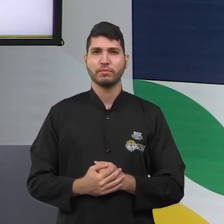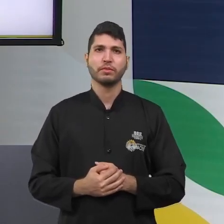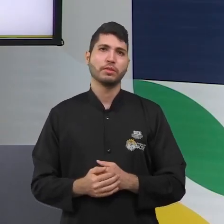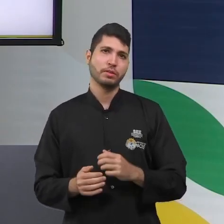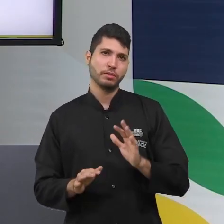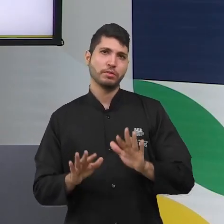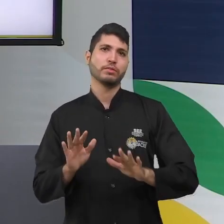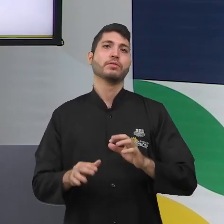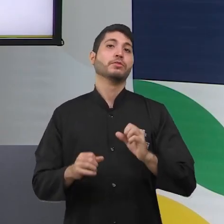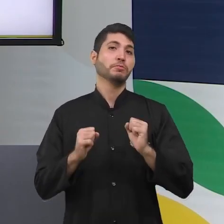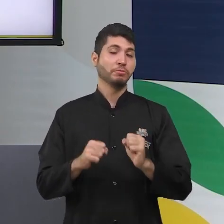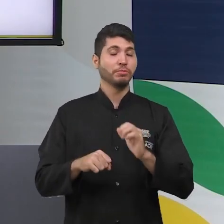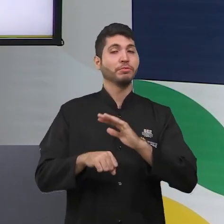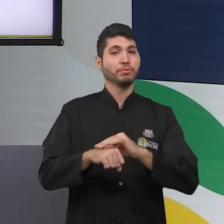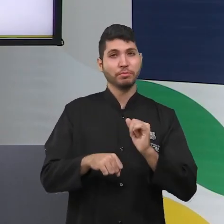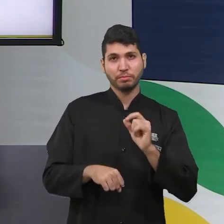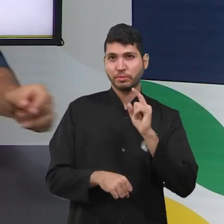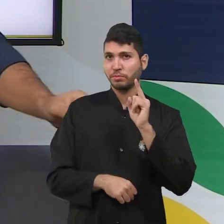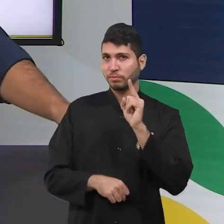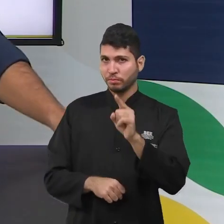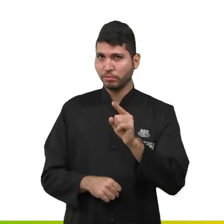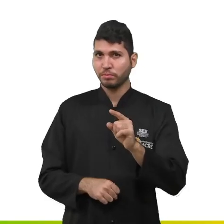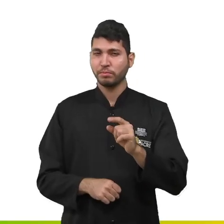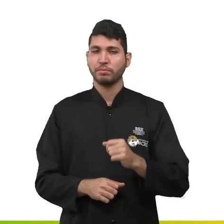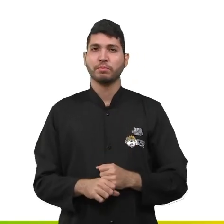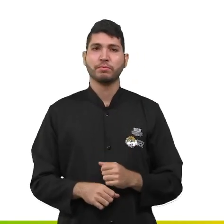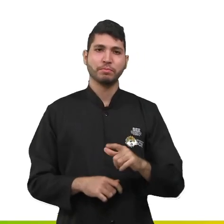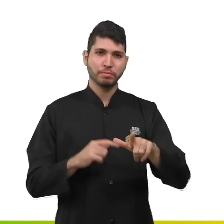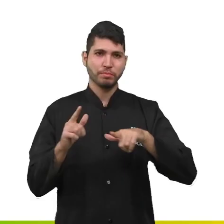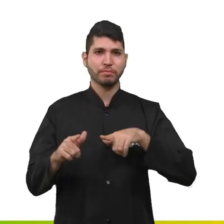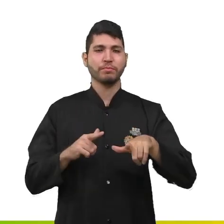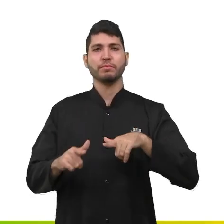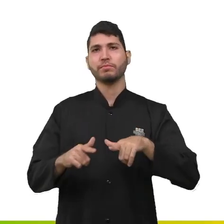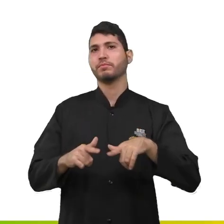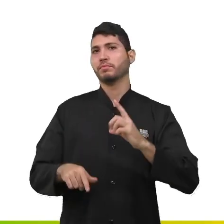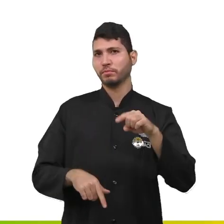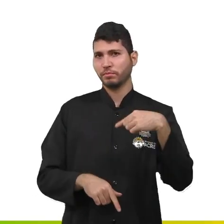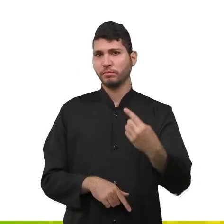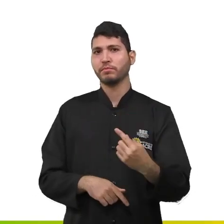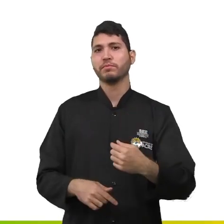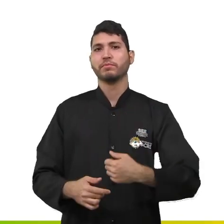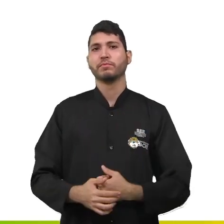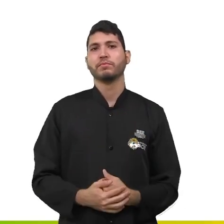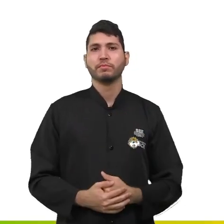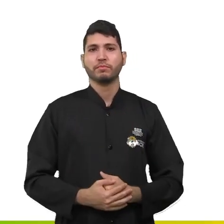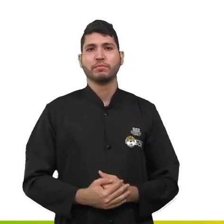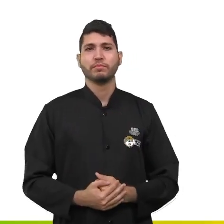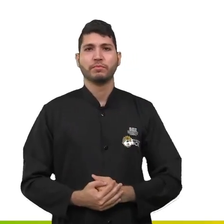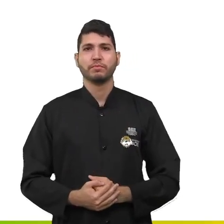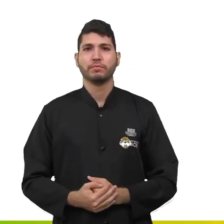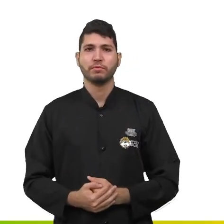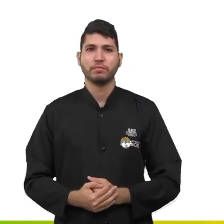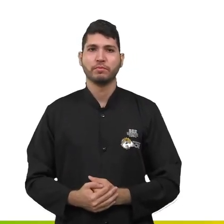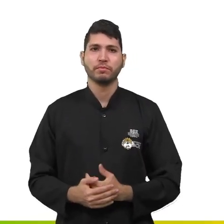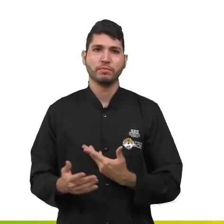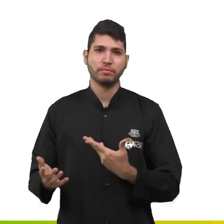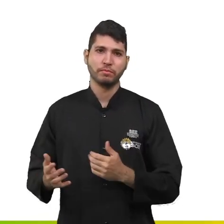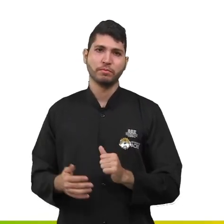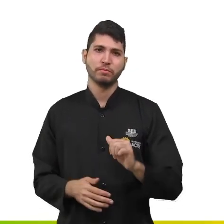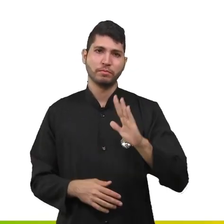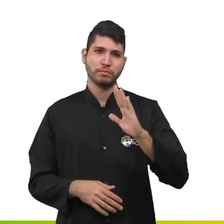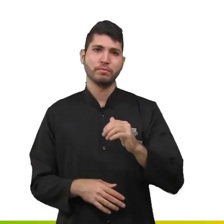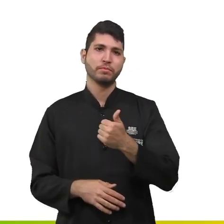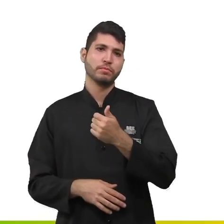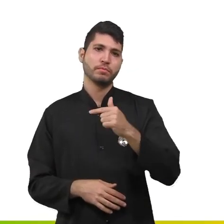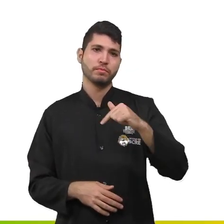vai ser um instrumento de trabalho também, tá bom? Nesse caso aqui do Projeto Gael, são mais de 17 mil jovens